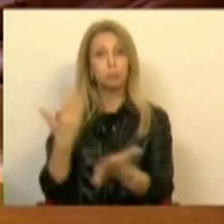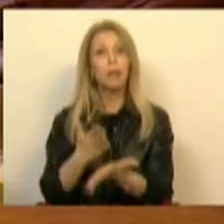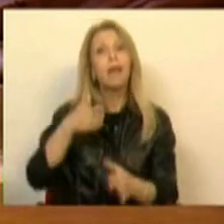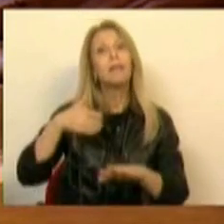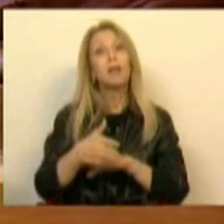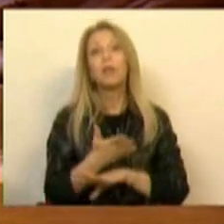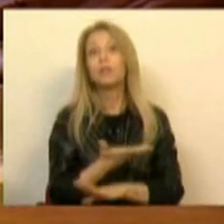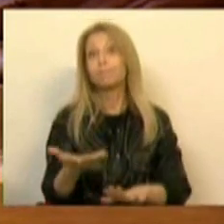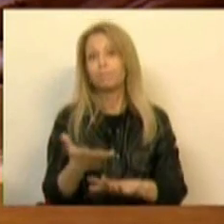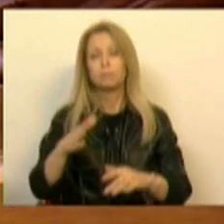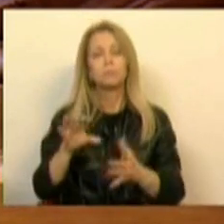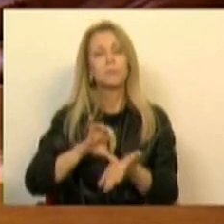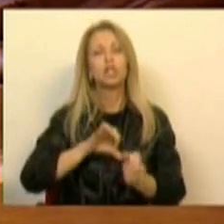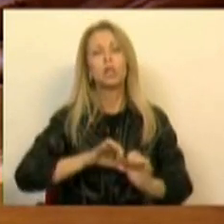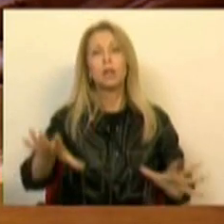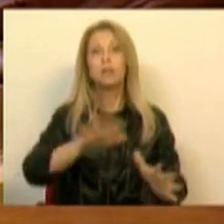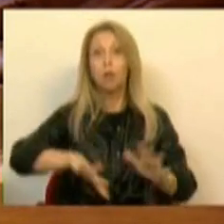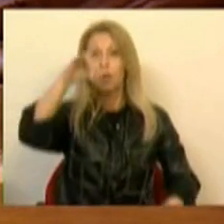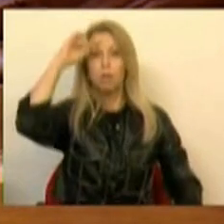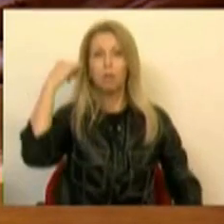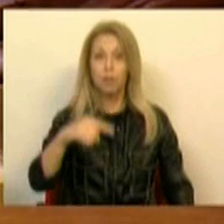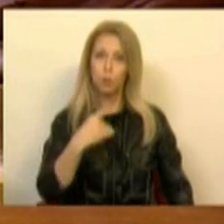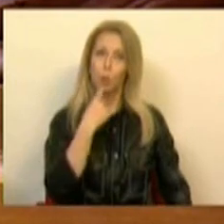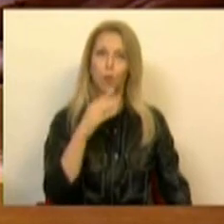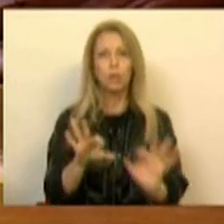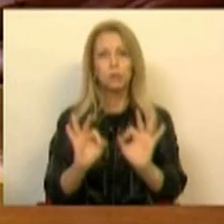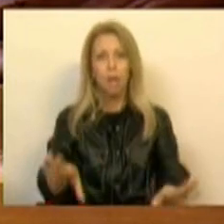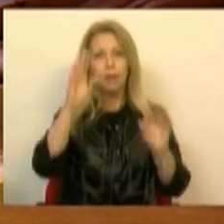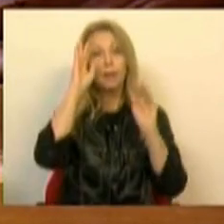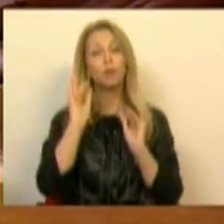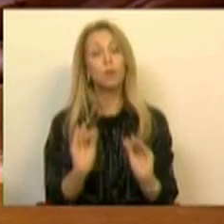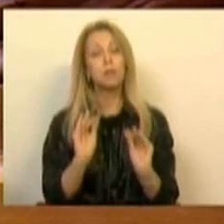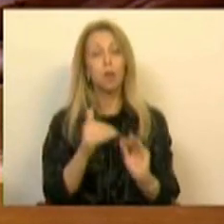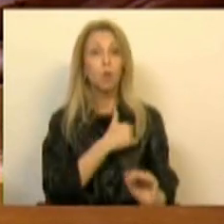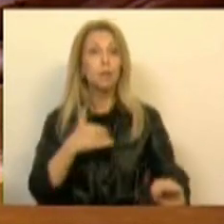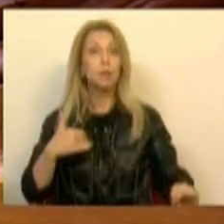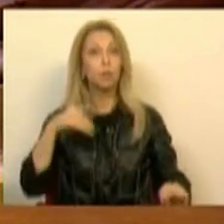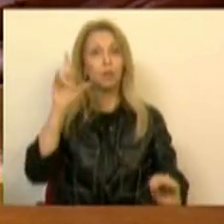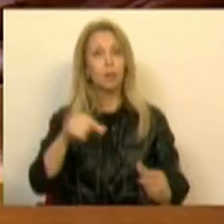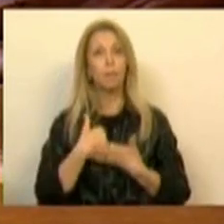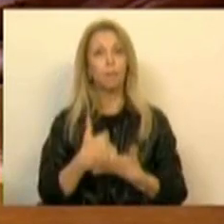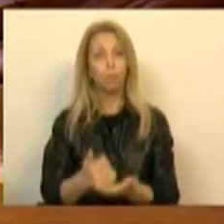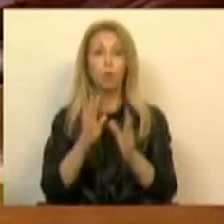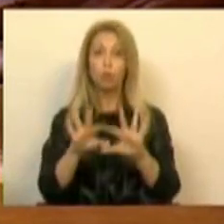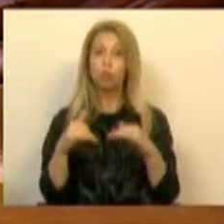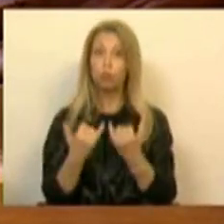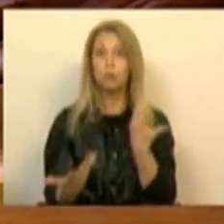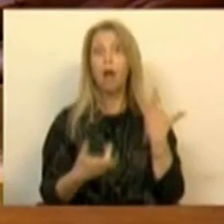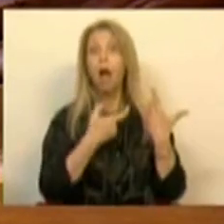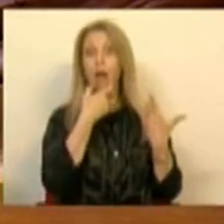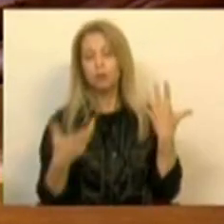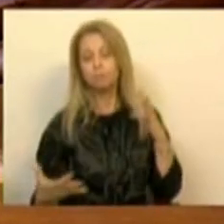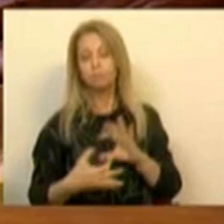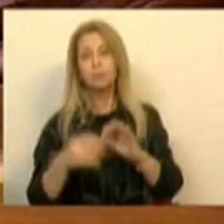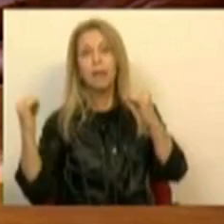descentralização nas áreas tão difíceis como a educação, a saúde e a ação social, em acordo com a